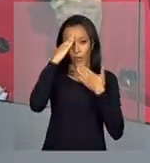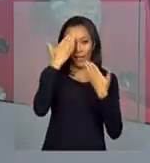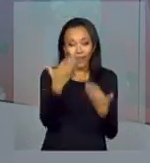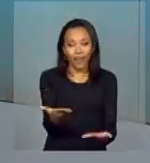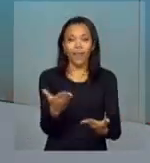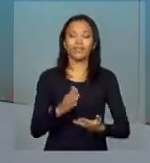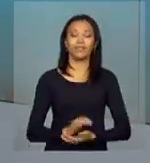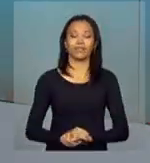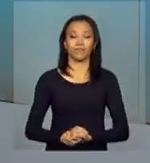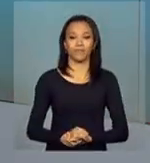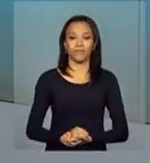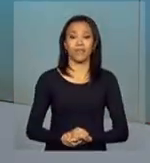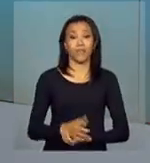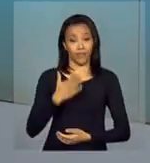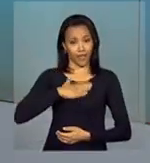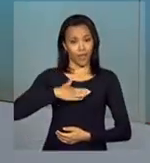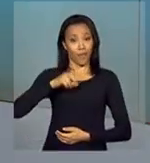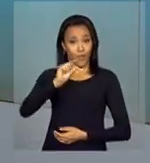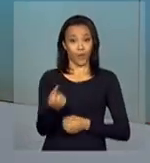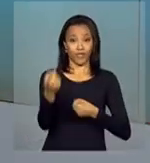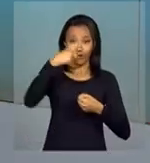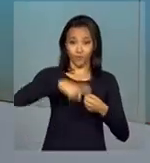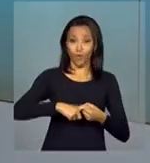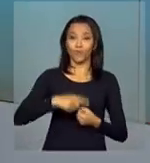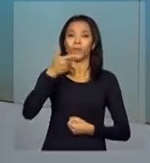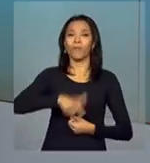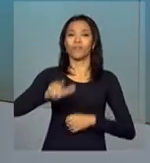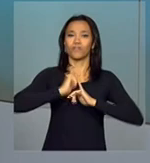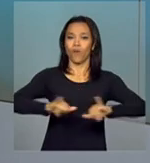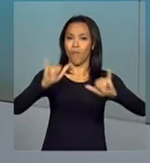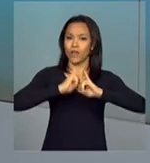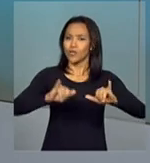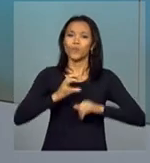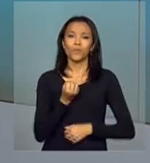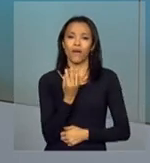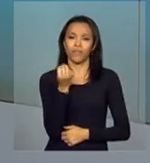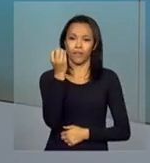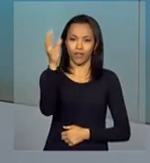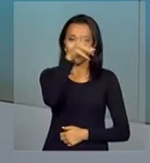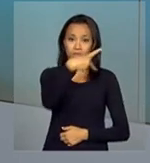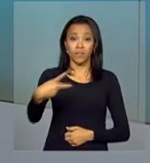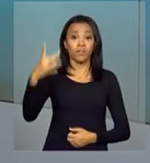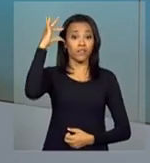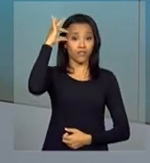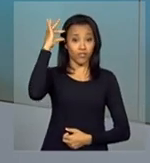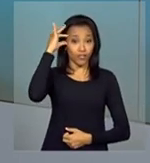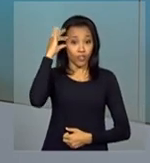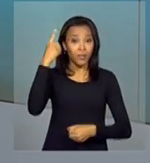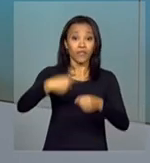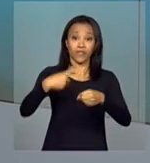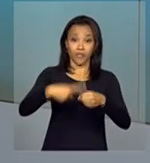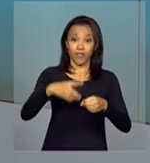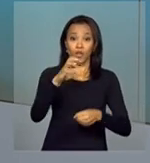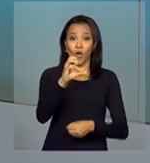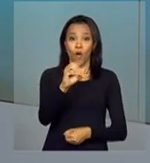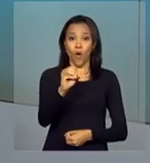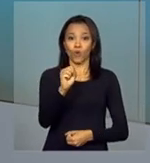Obrigada, Daniela. E daqui a pouco a gente volta com outras informações sobre a viagem da presidenta Dilma Rousseff a